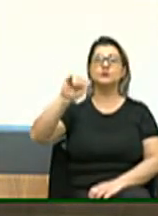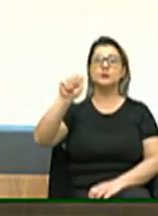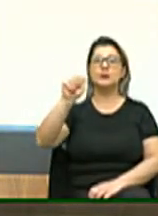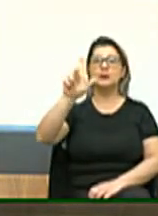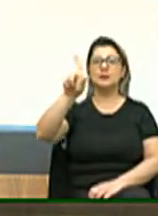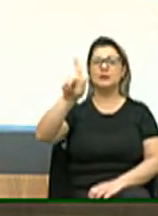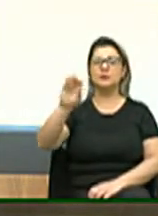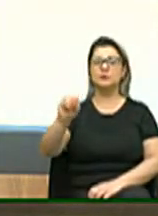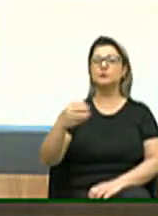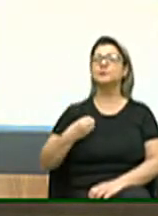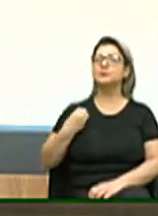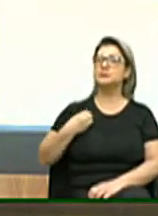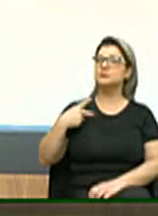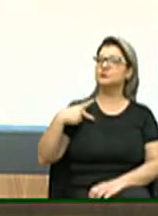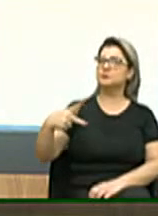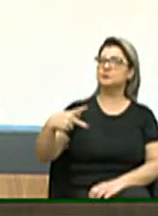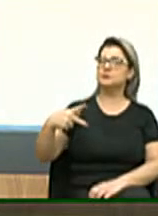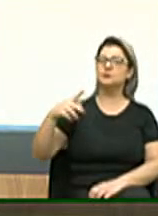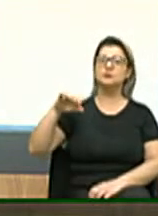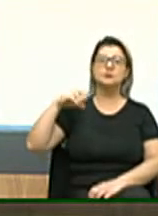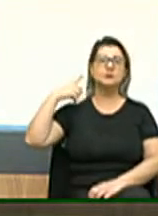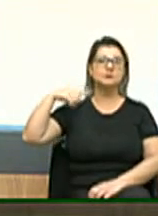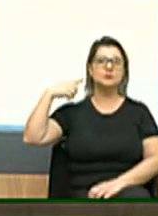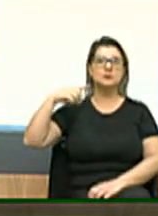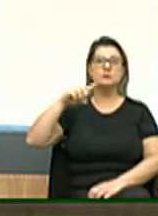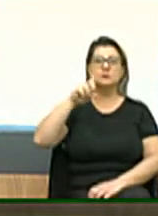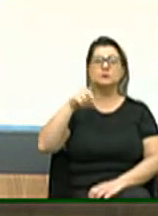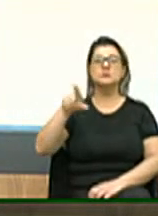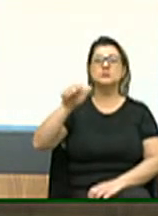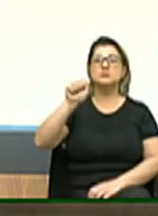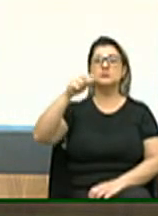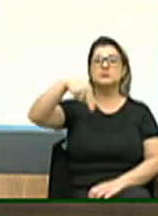presidente. Deputado Vilmar Zanquim.